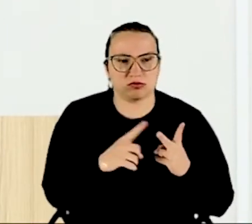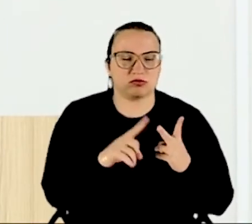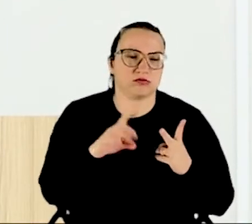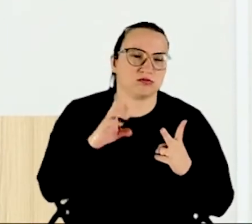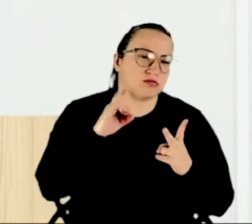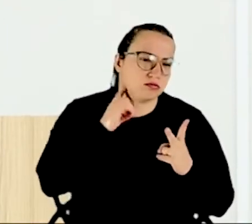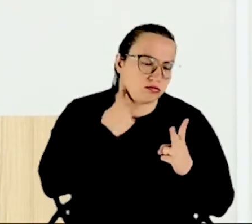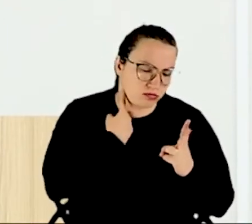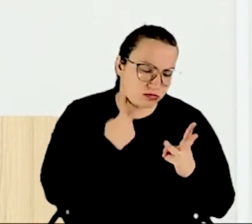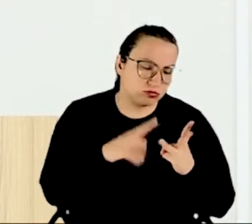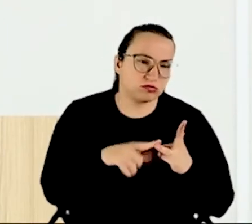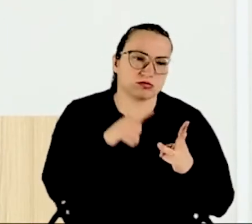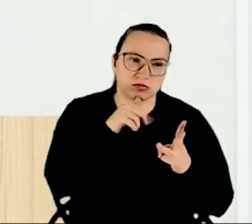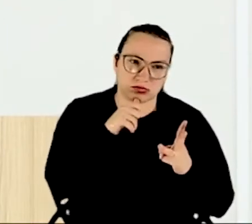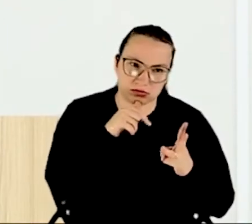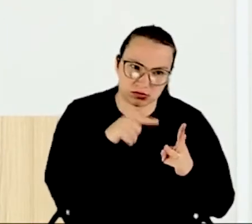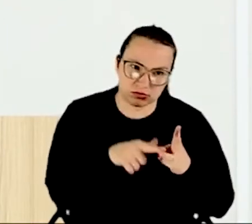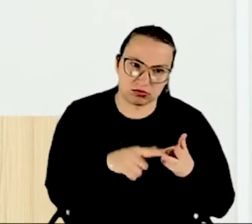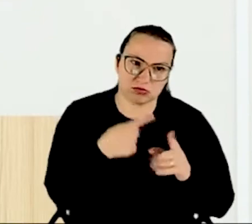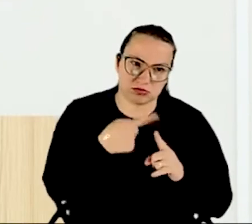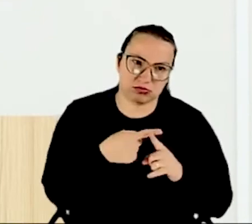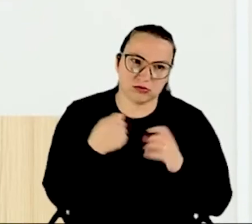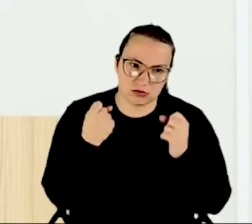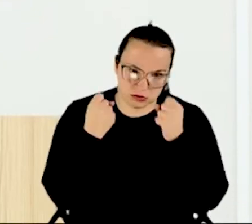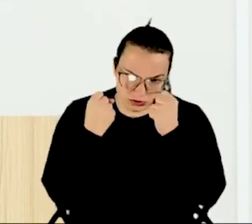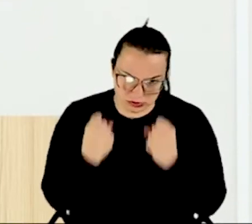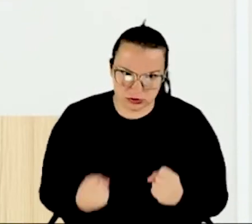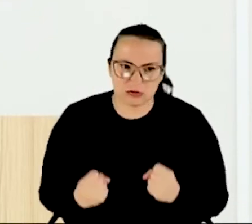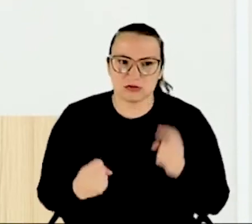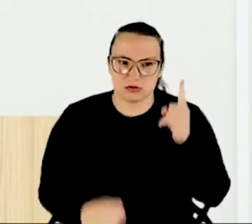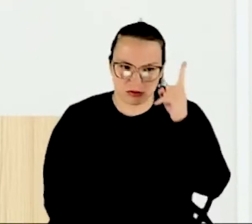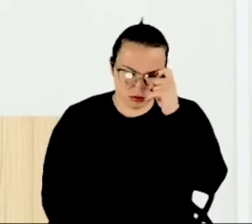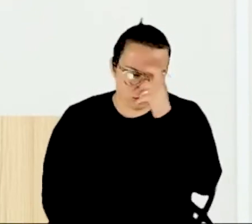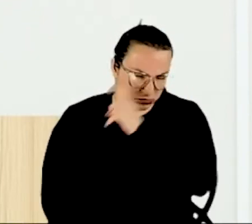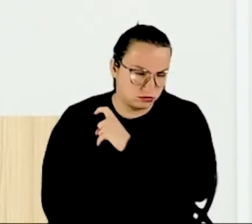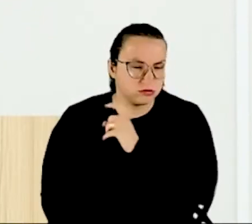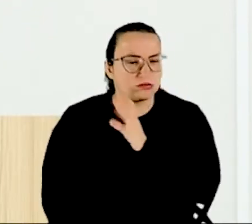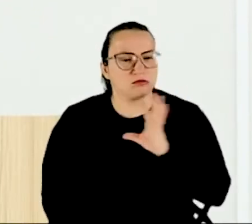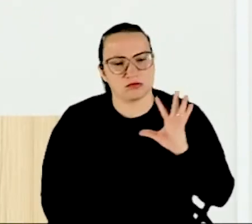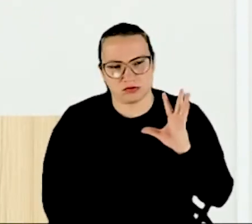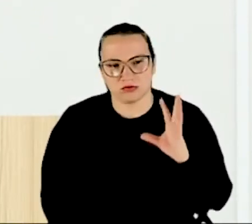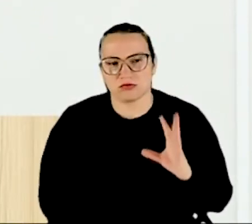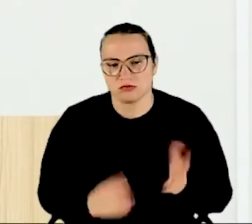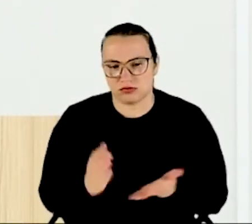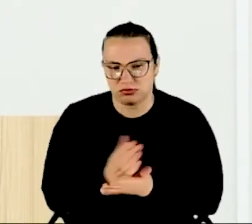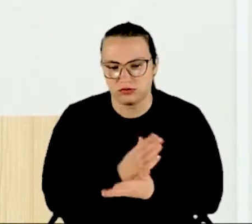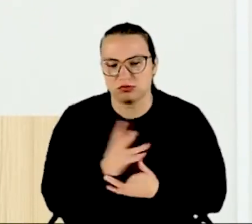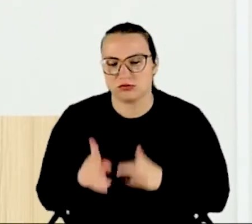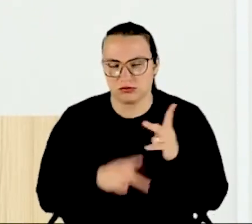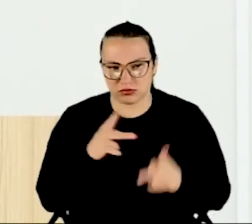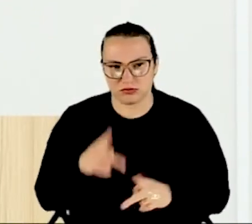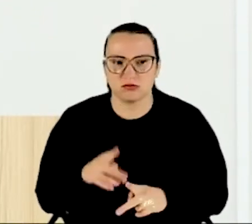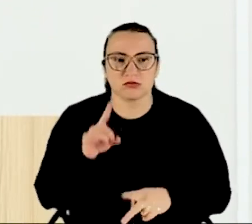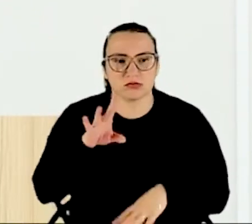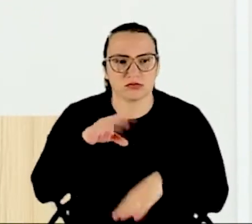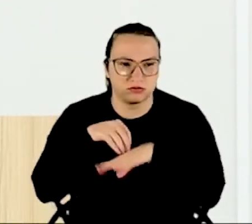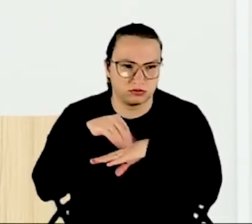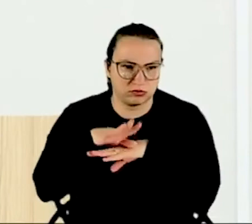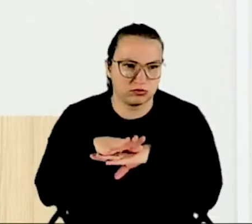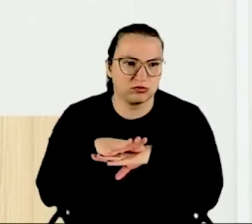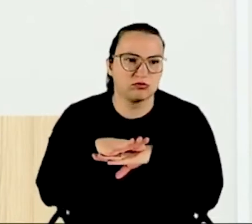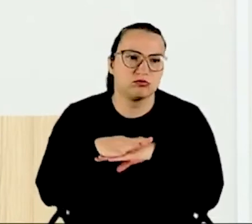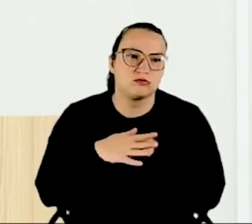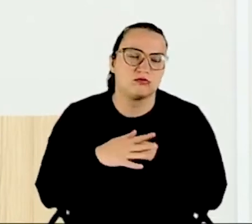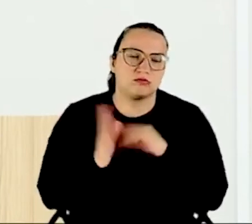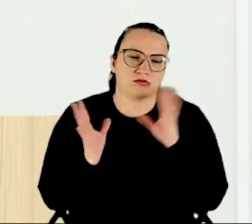mais a água que nós estamos gastando, vai ficar difícil para muitas pessoas aí. Então, só estou dando uma